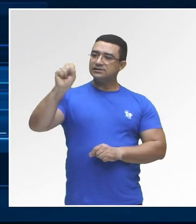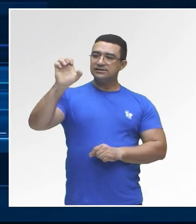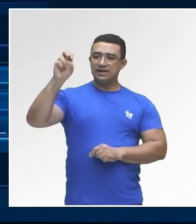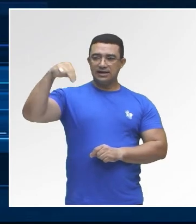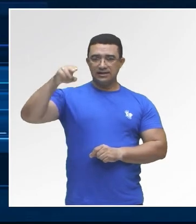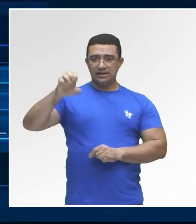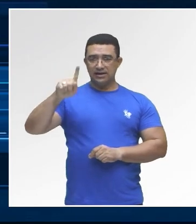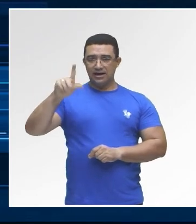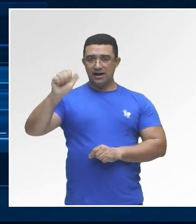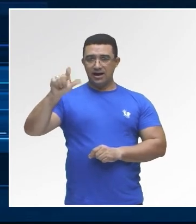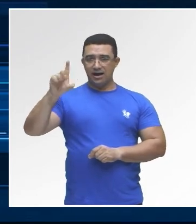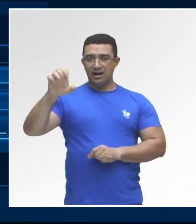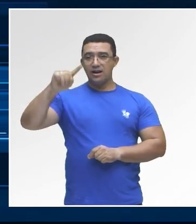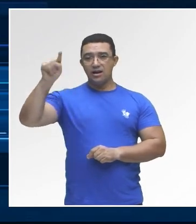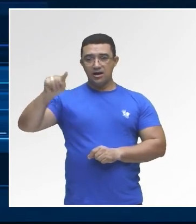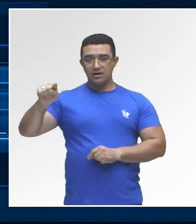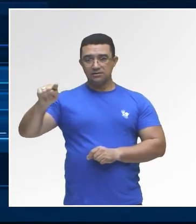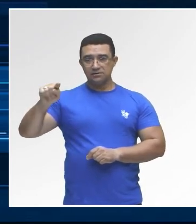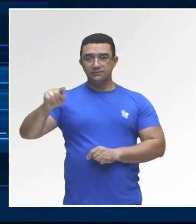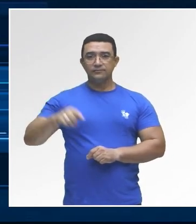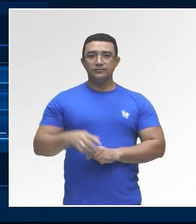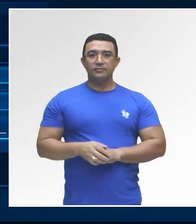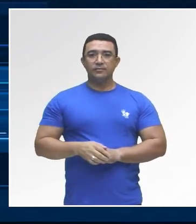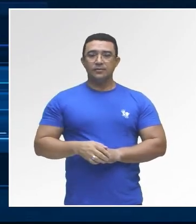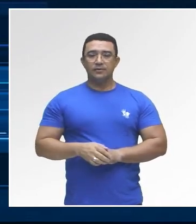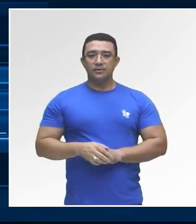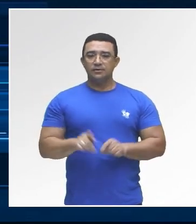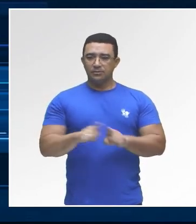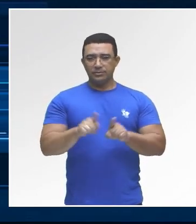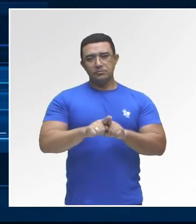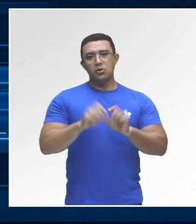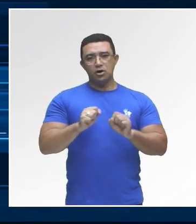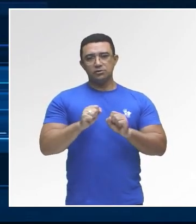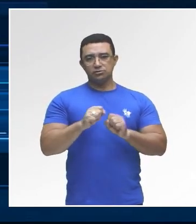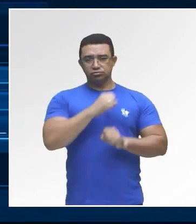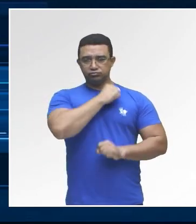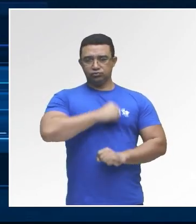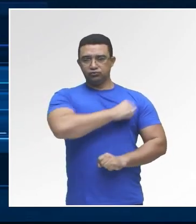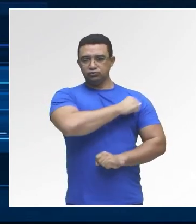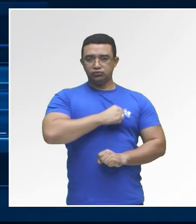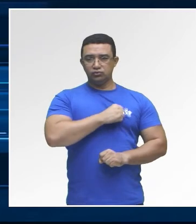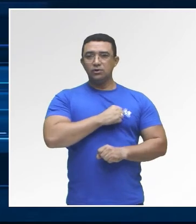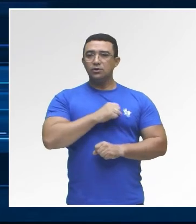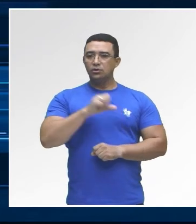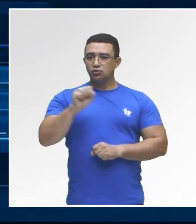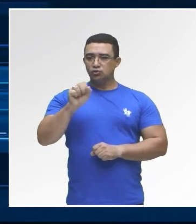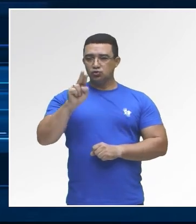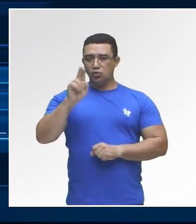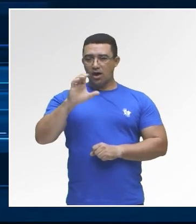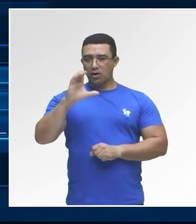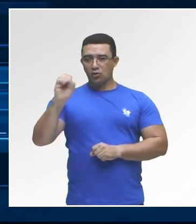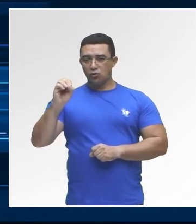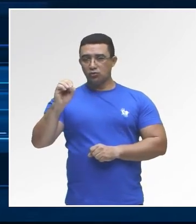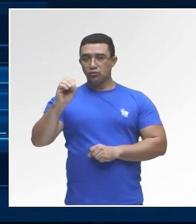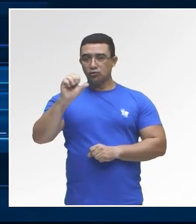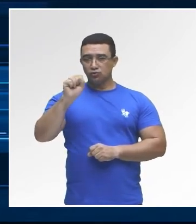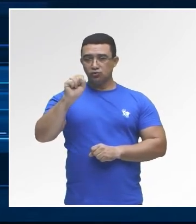Swedish, que é a nacionalidade, sueco ou sueca. E finalizando, nós temos